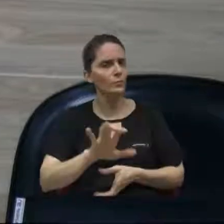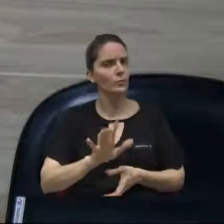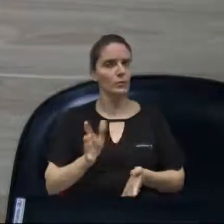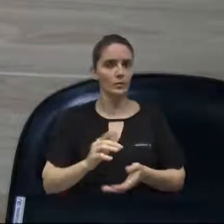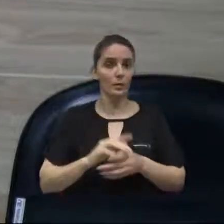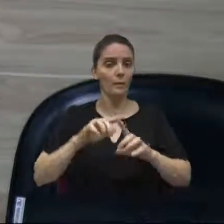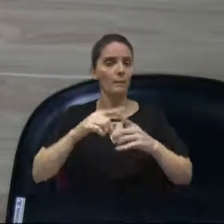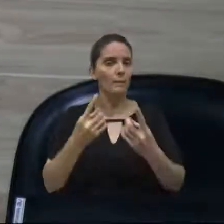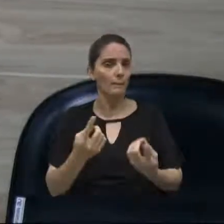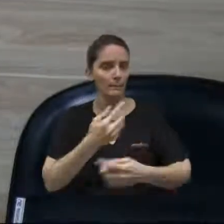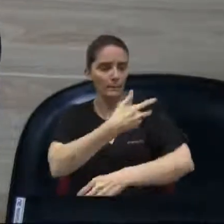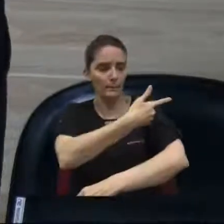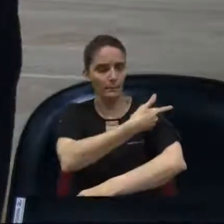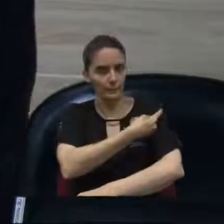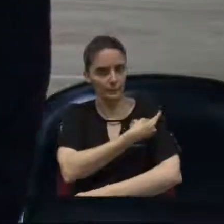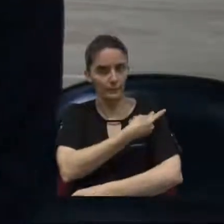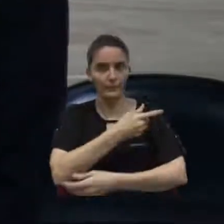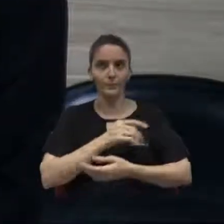Mas com a vacina,